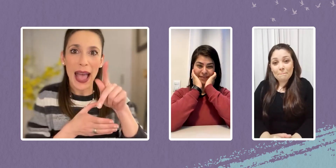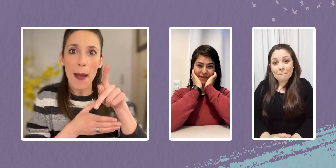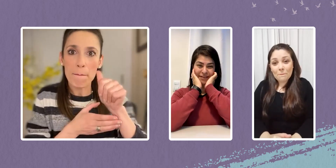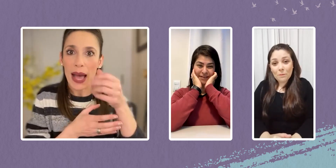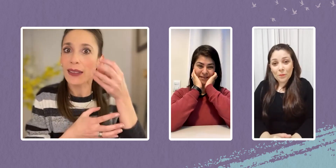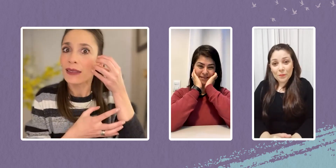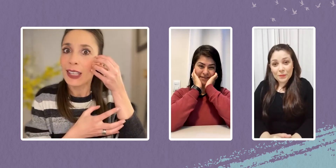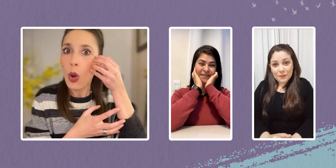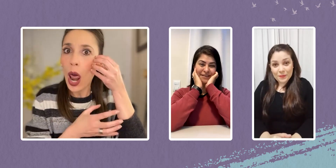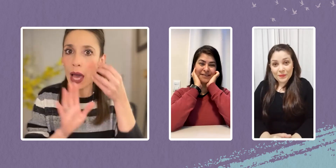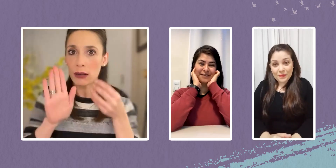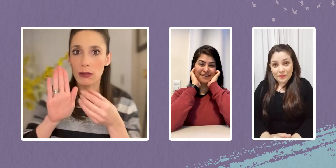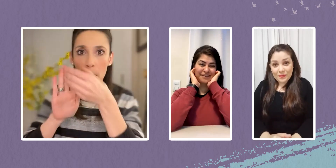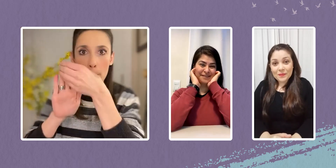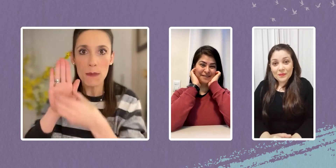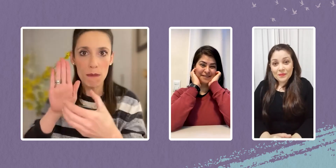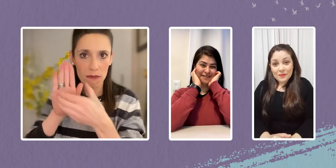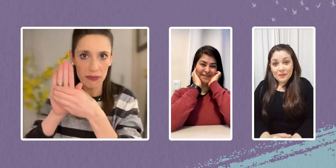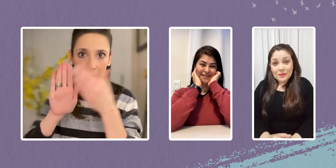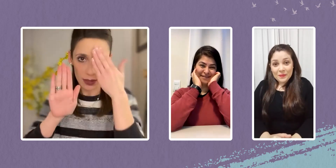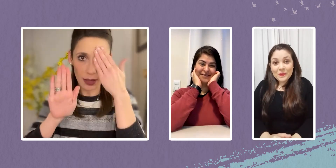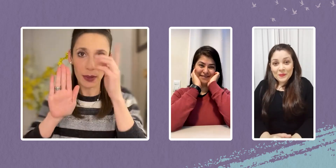capa,